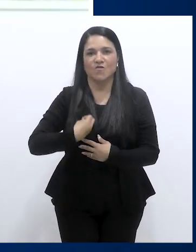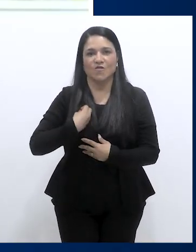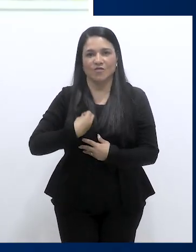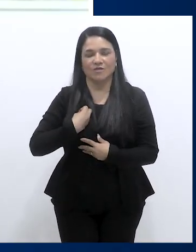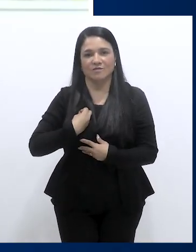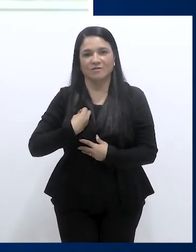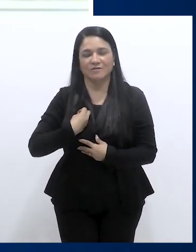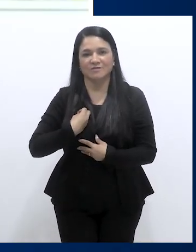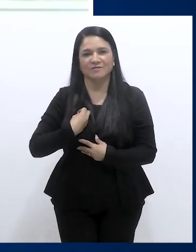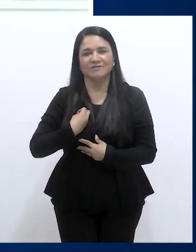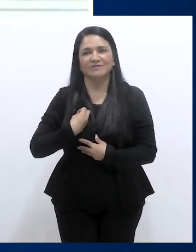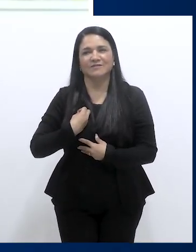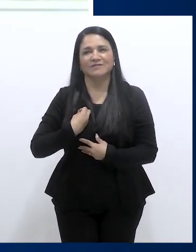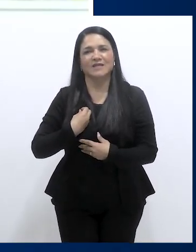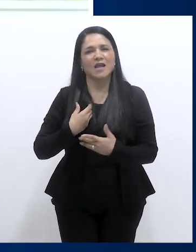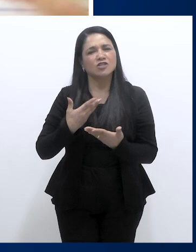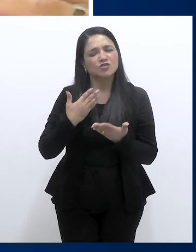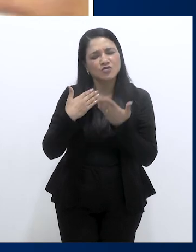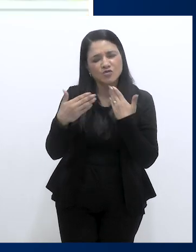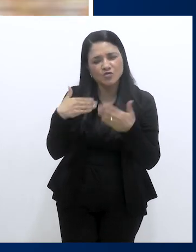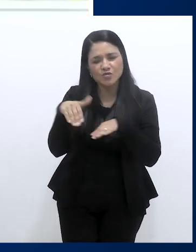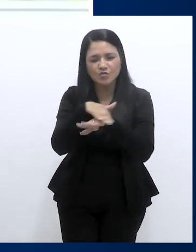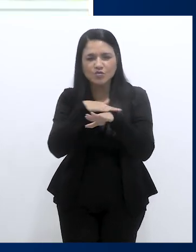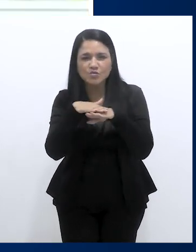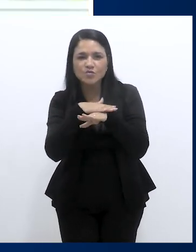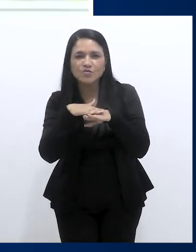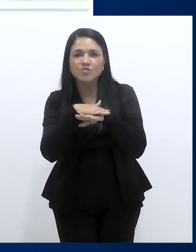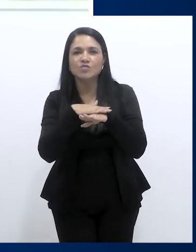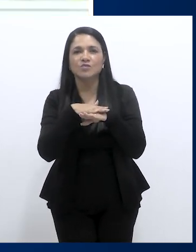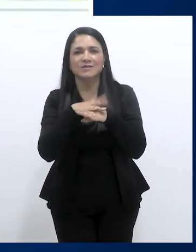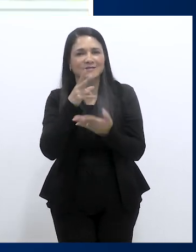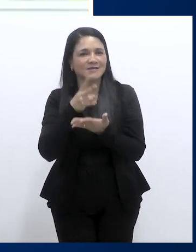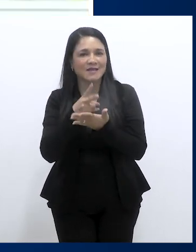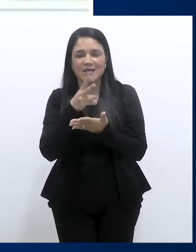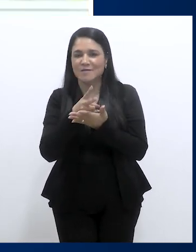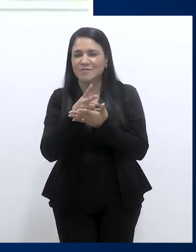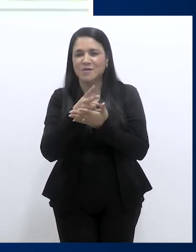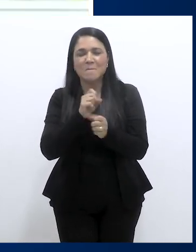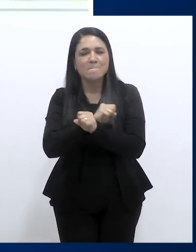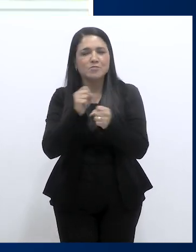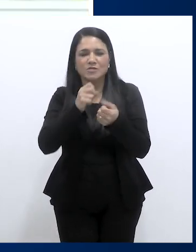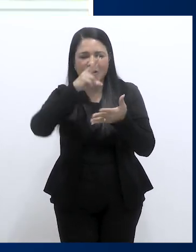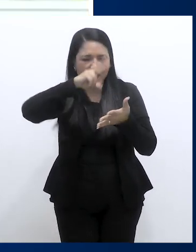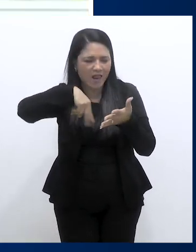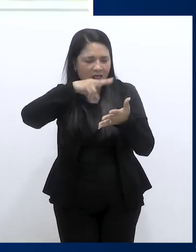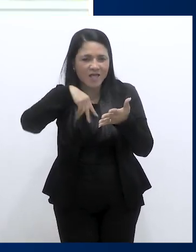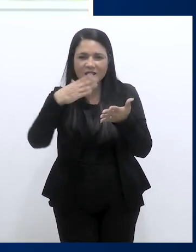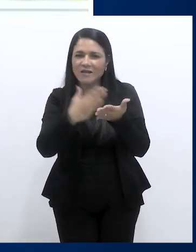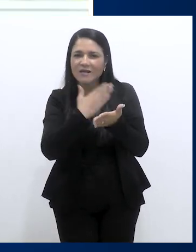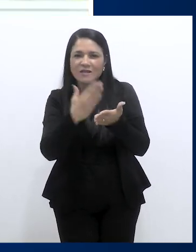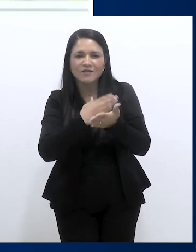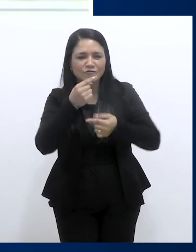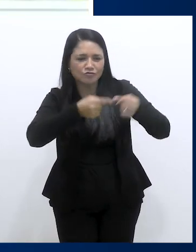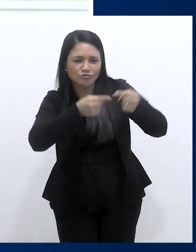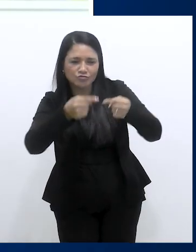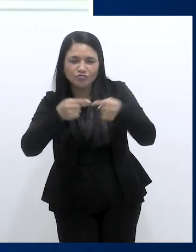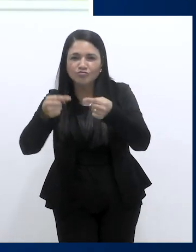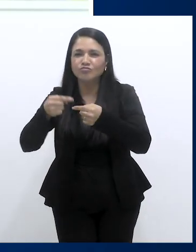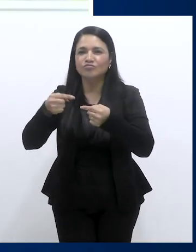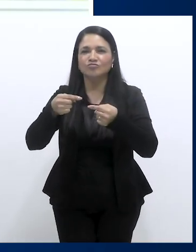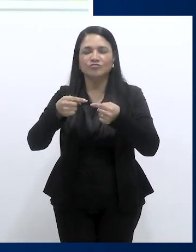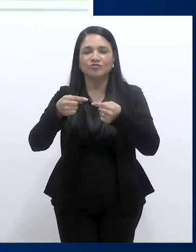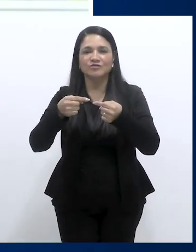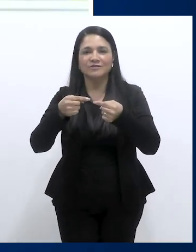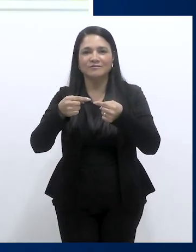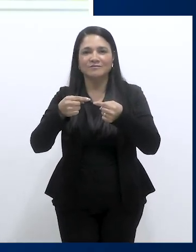tempo a gente sempre está conversando sobre isso. É impossível você ler tantos livros e